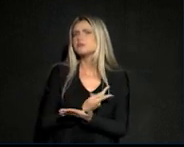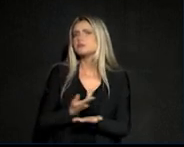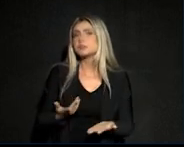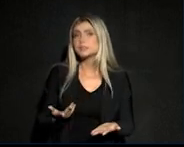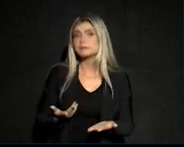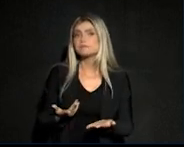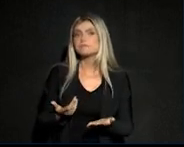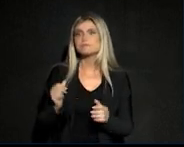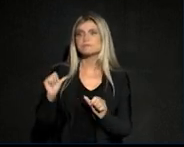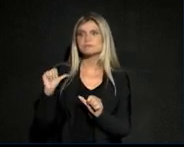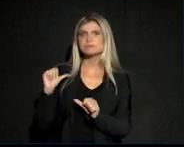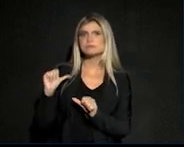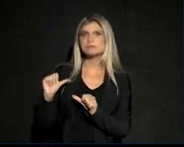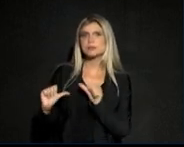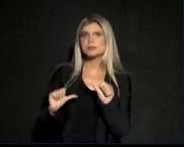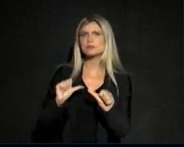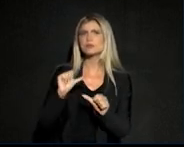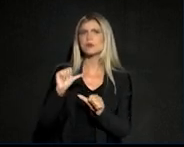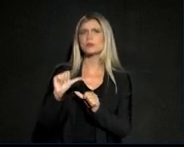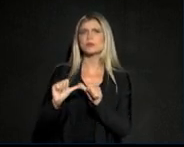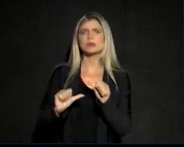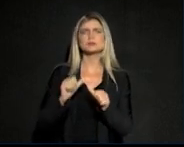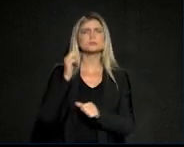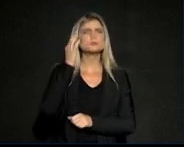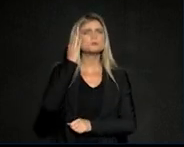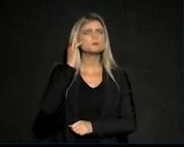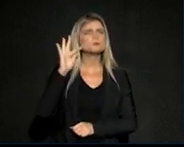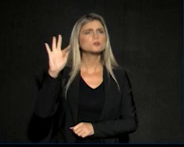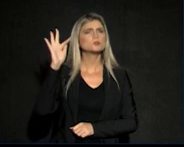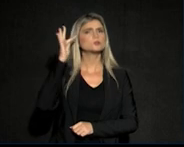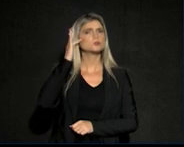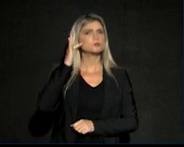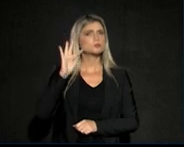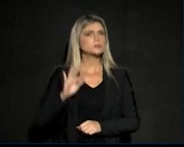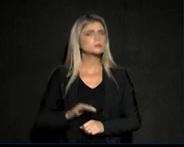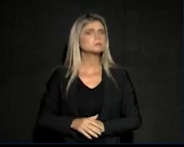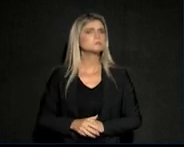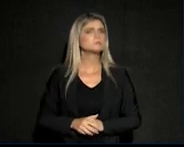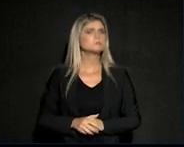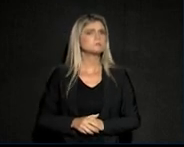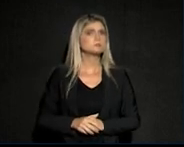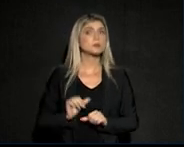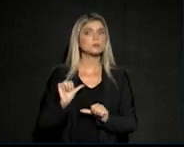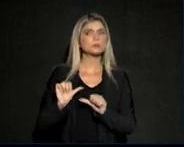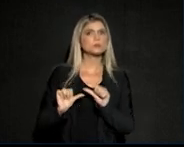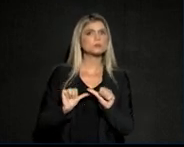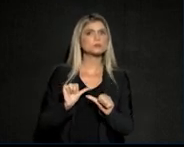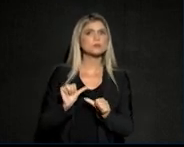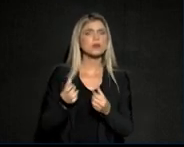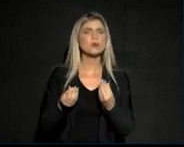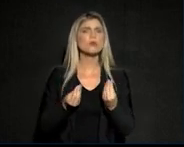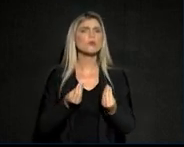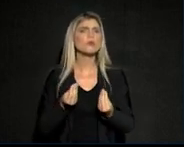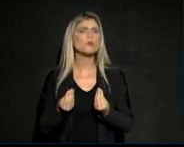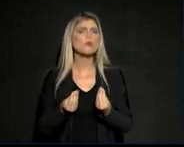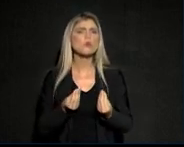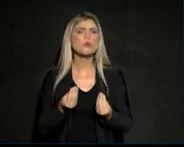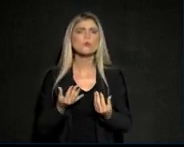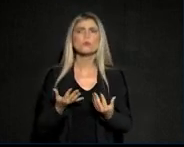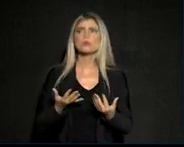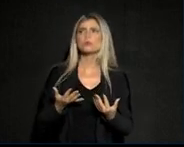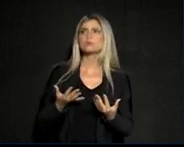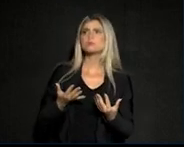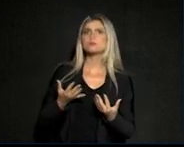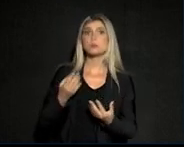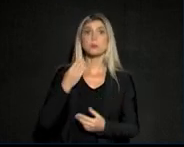é uma transformação que eu digo de filosofia uma transformação de eixo código é você mudar a forma de você ver valor de banco